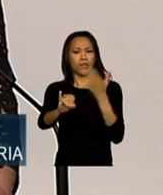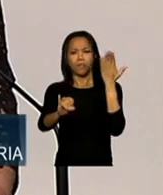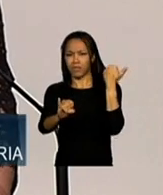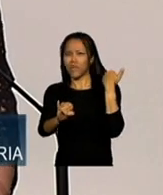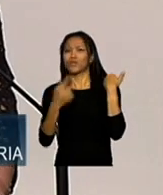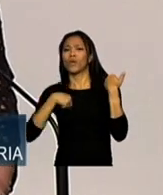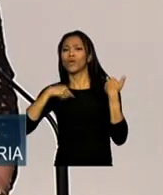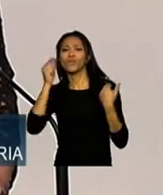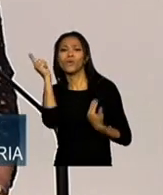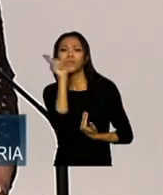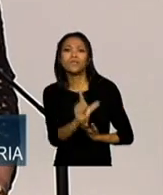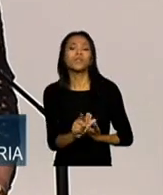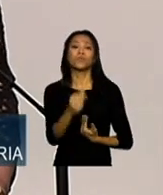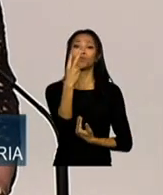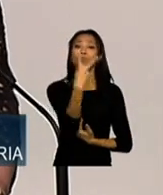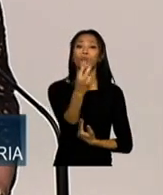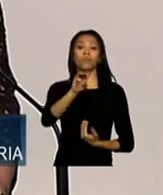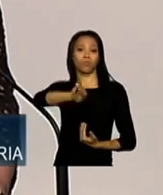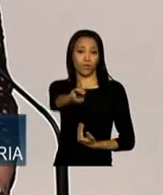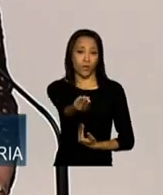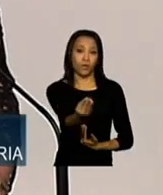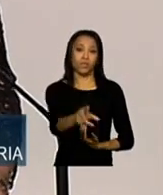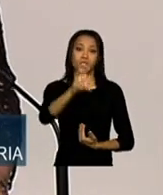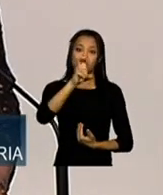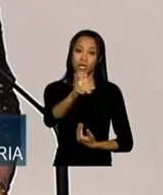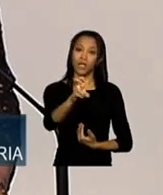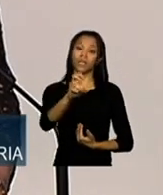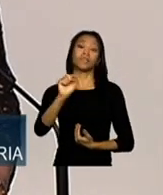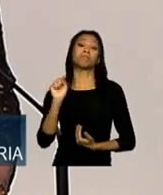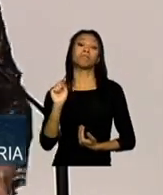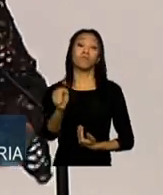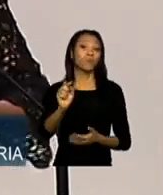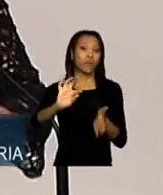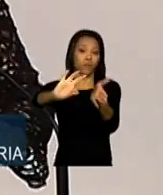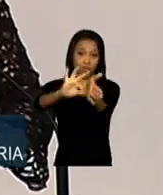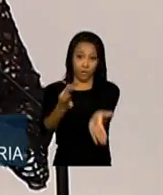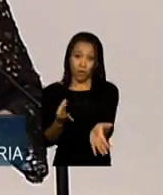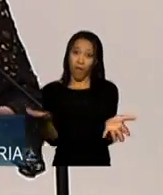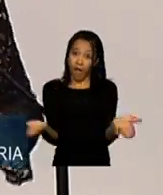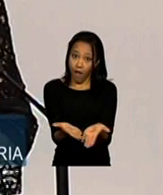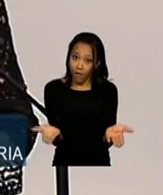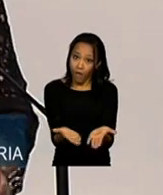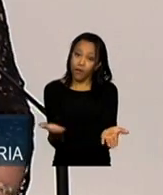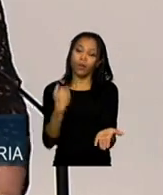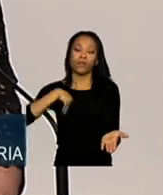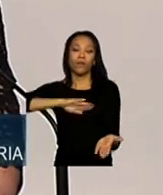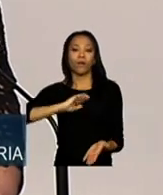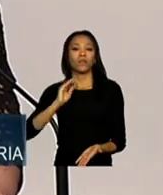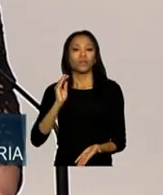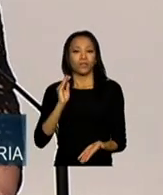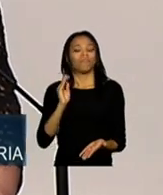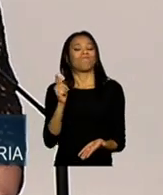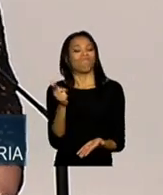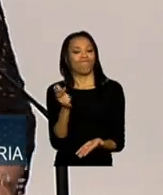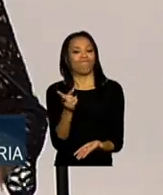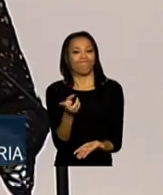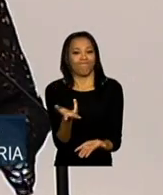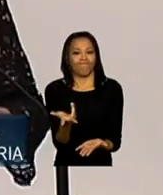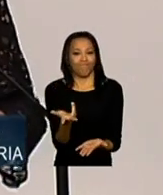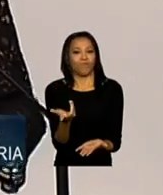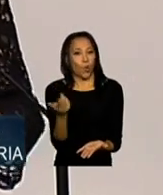conseguido apenas 2 milhões e 500 mil matrículas. Agora, nós